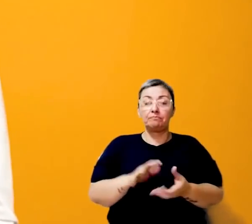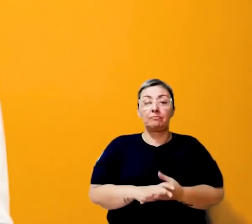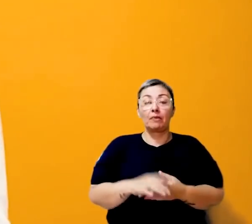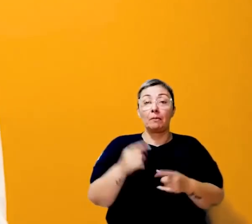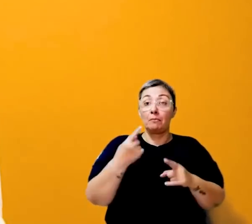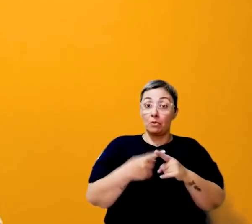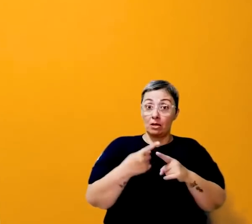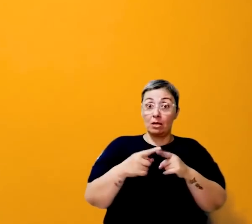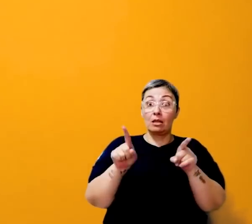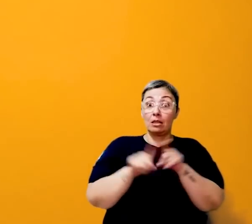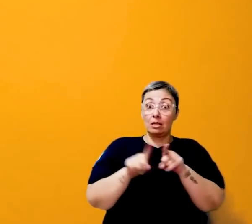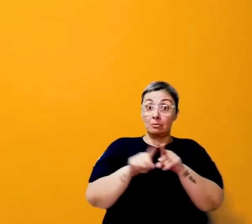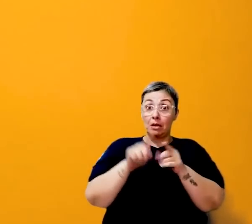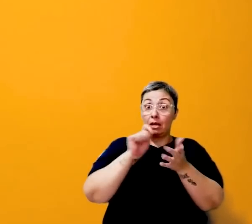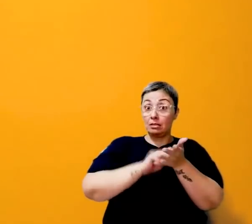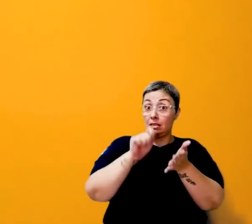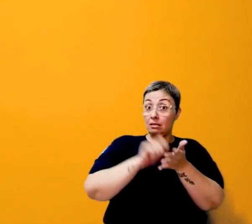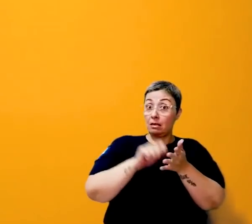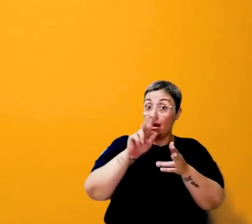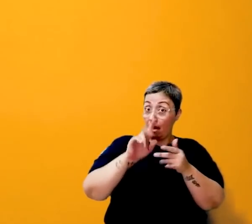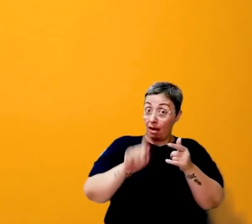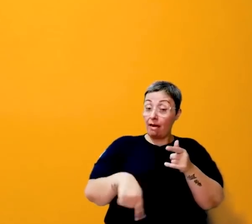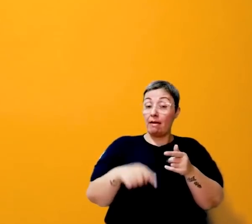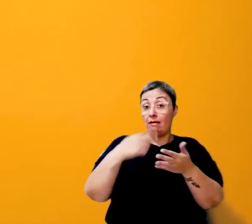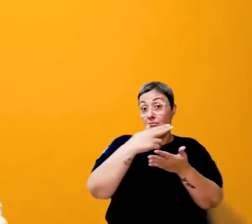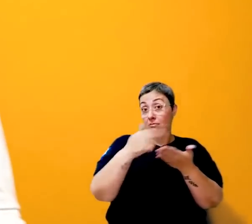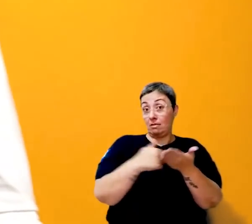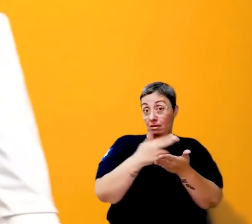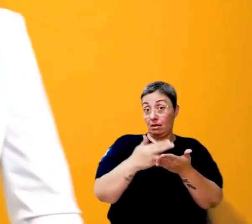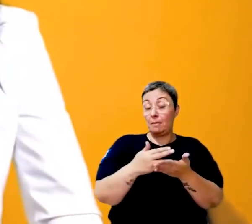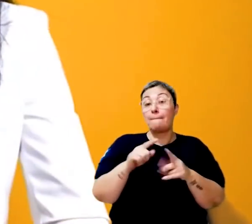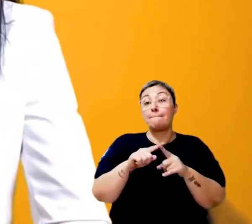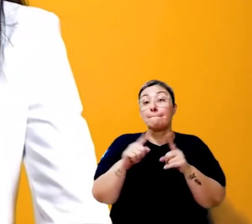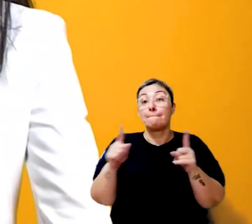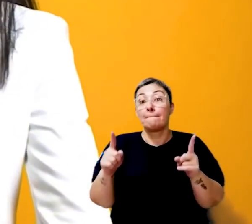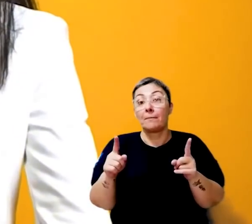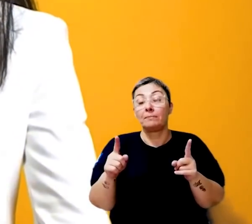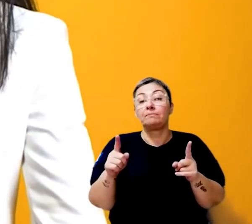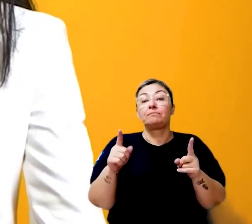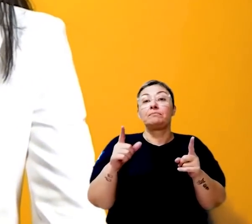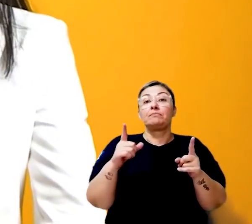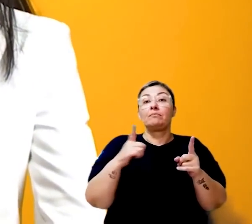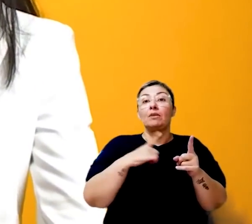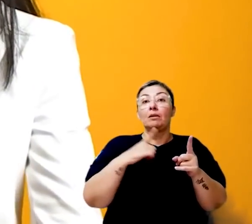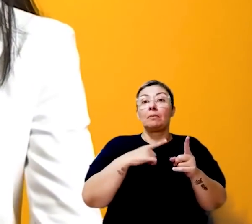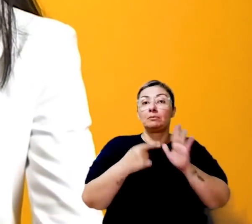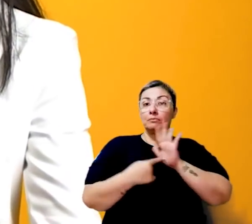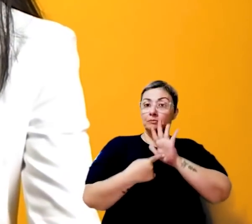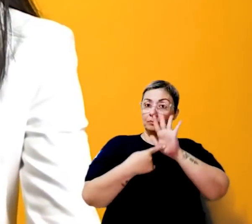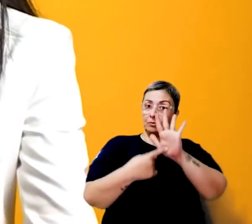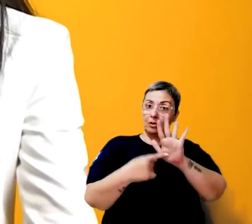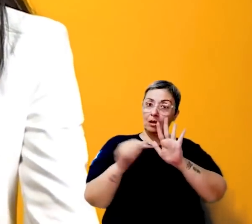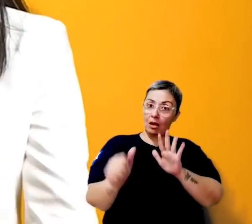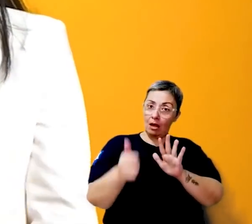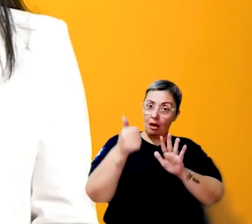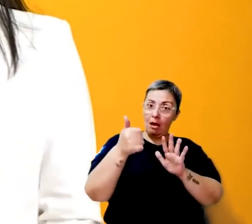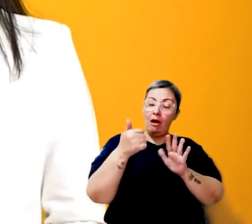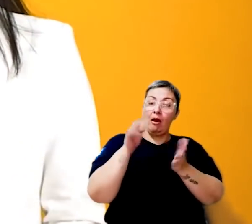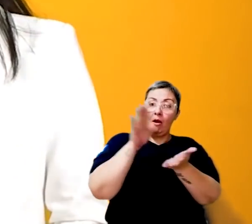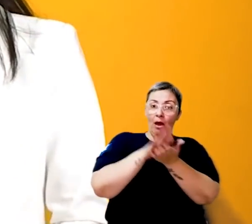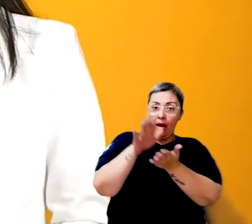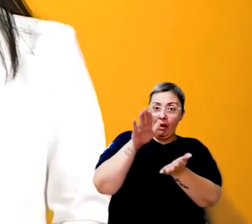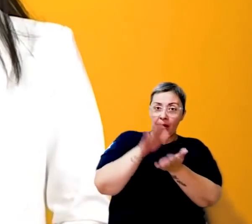Porque também a escrita é um desenho. Mas, para ilustrar melhor, eu